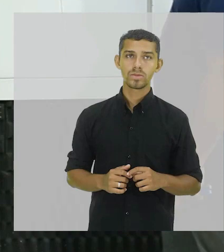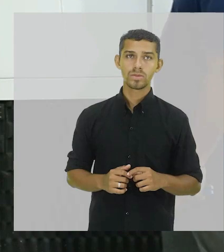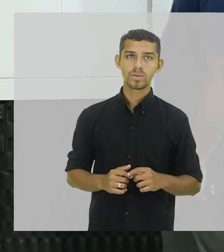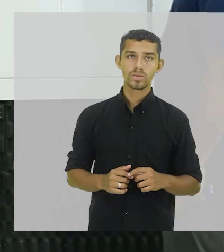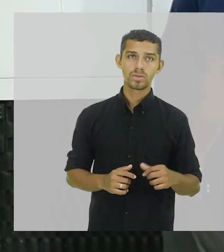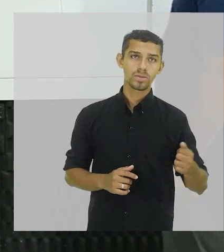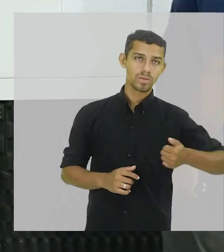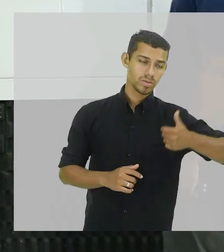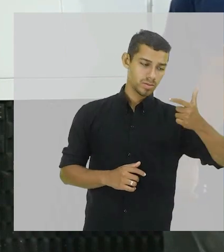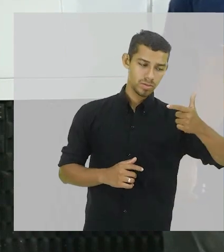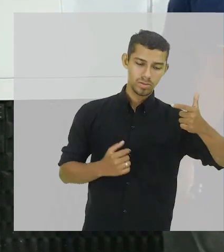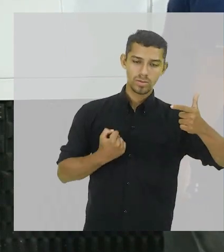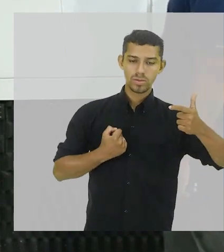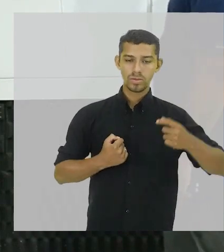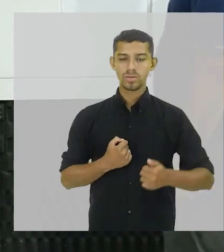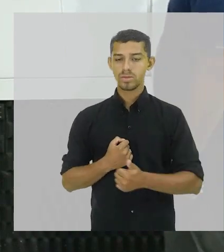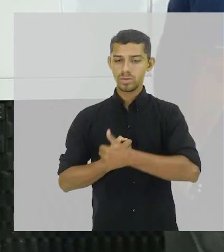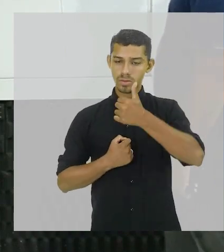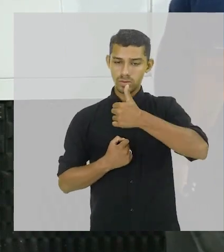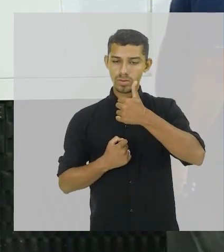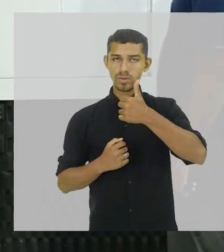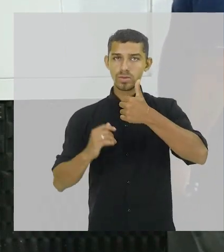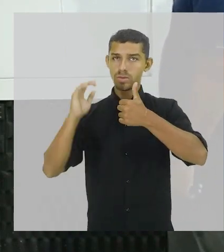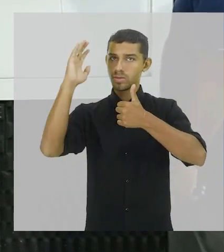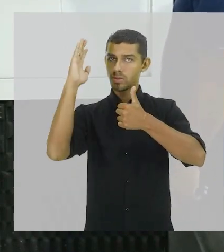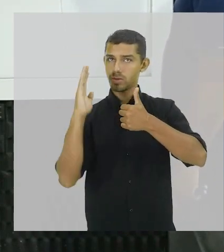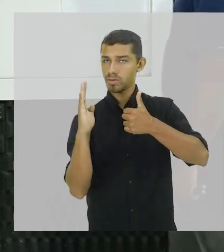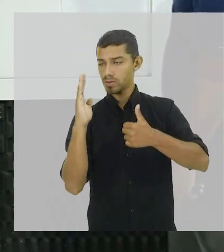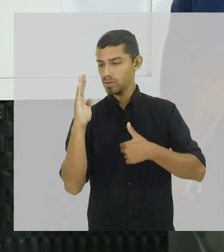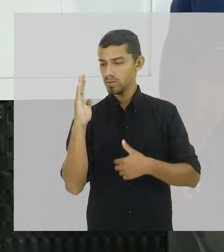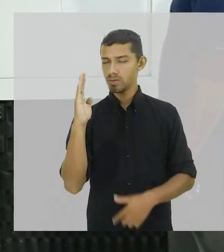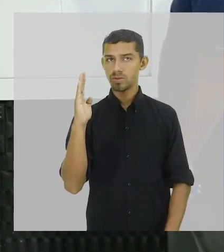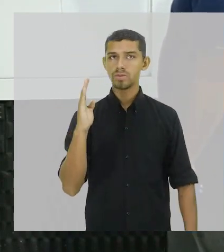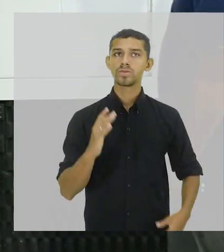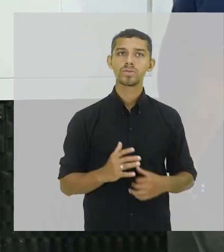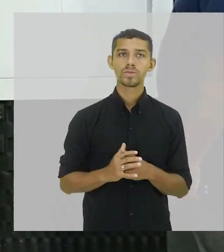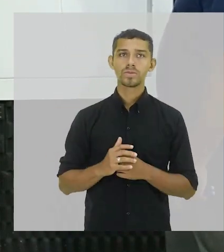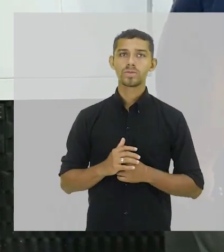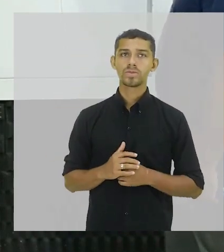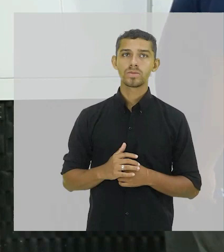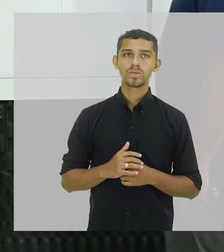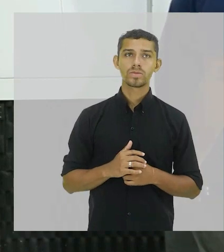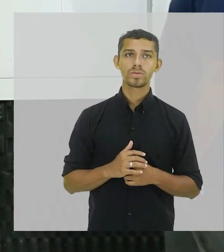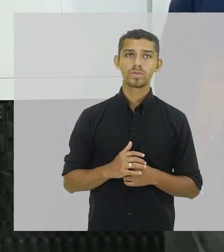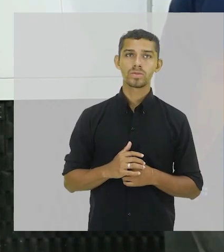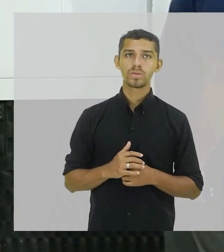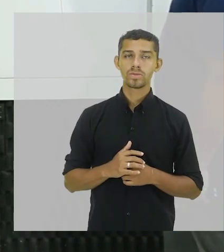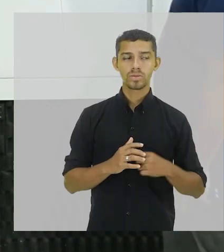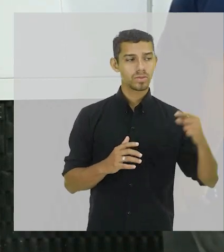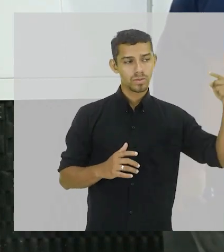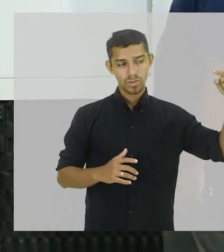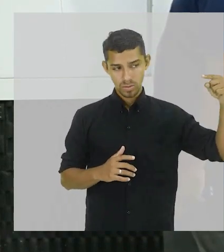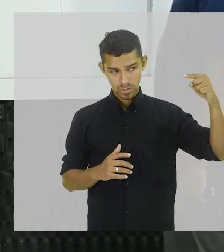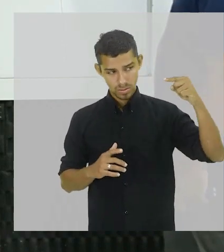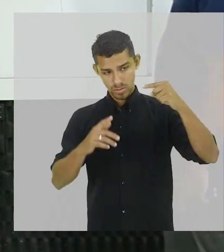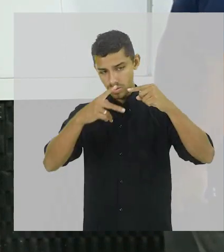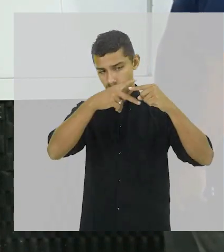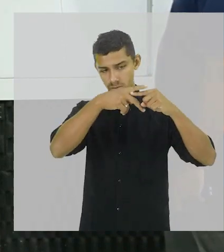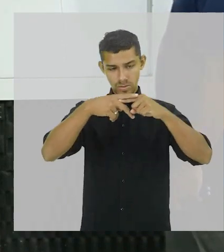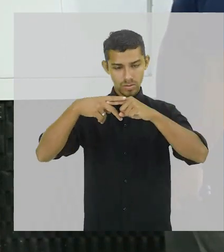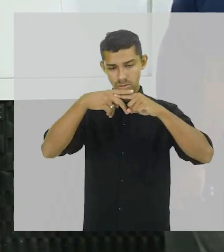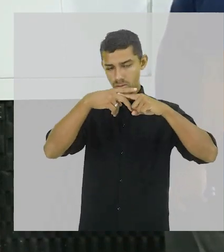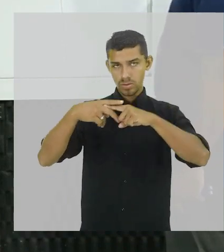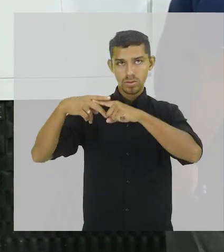o segundo pulso e eu vou ter aqui o primeiro pulso. Ok? Então, este indo, então esta é a